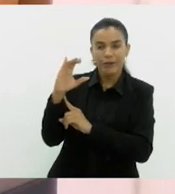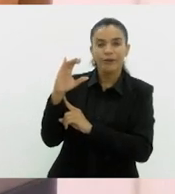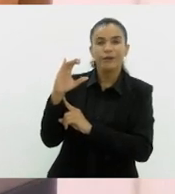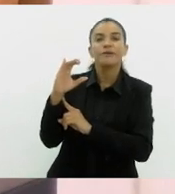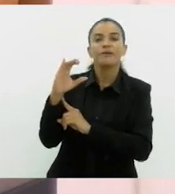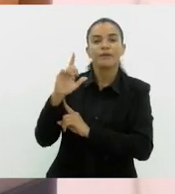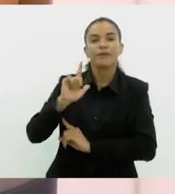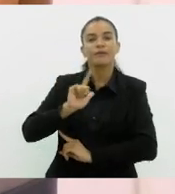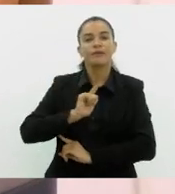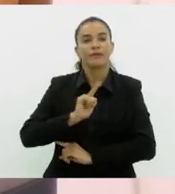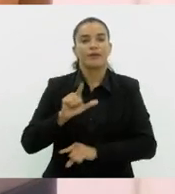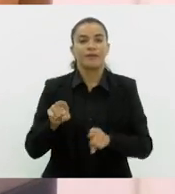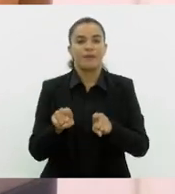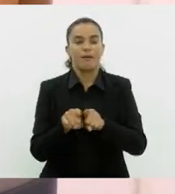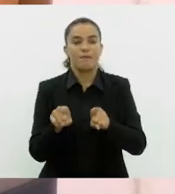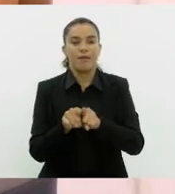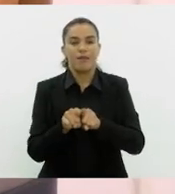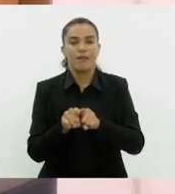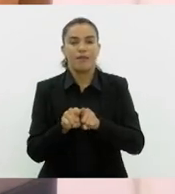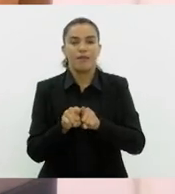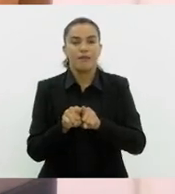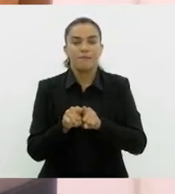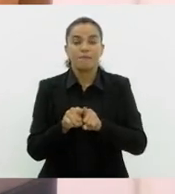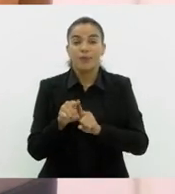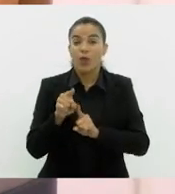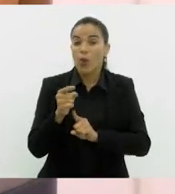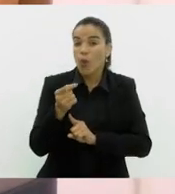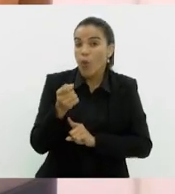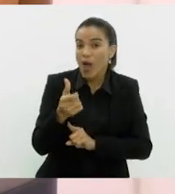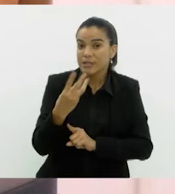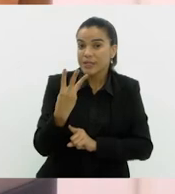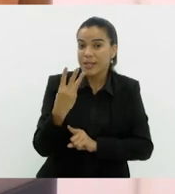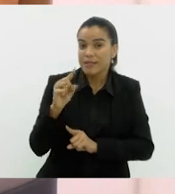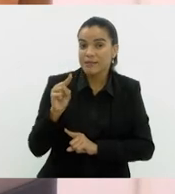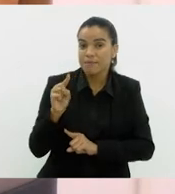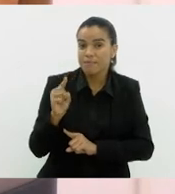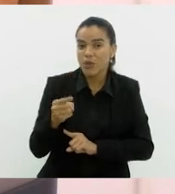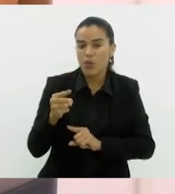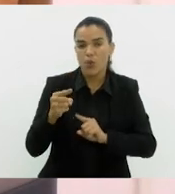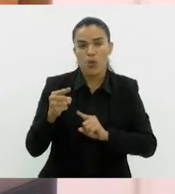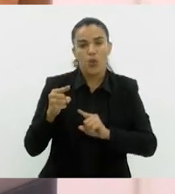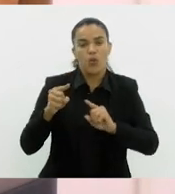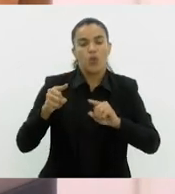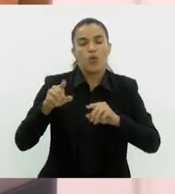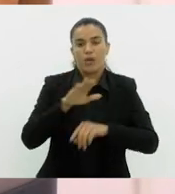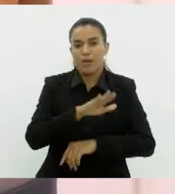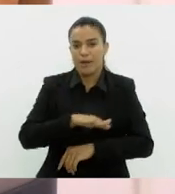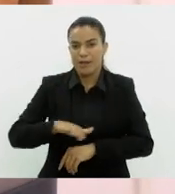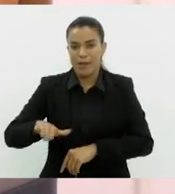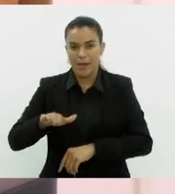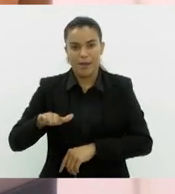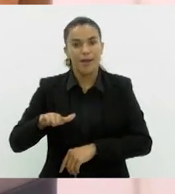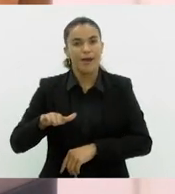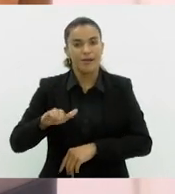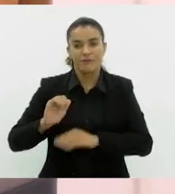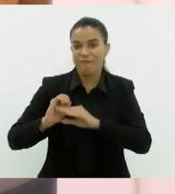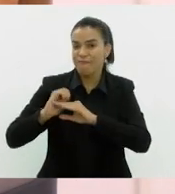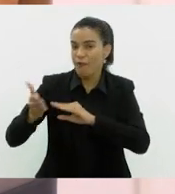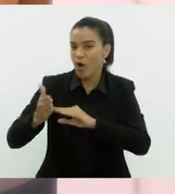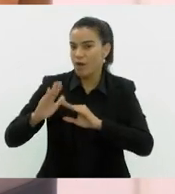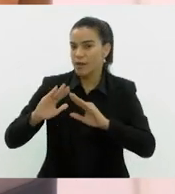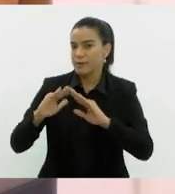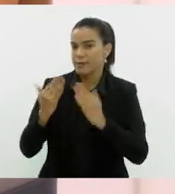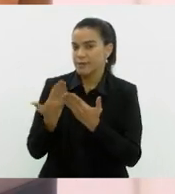Niterói uma faixa de quase 3 mil crianças fora da escola. E eu costumo dizer que não são só 3 mil